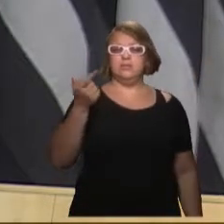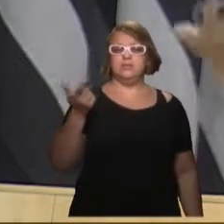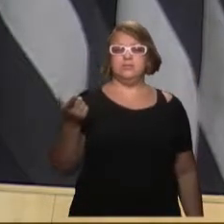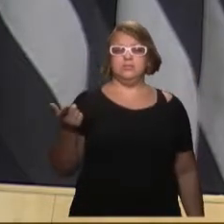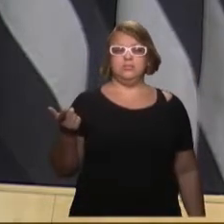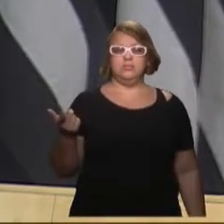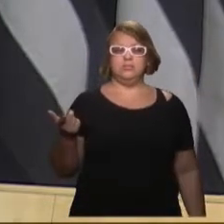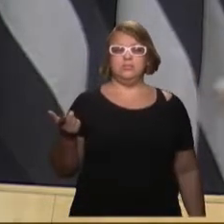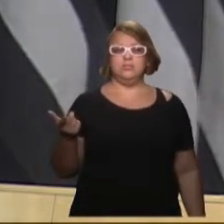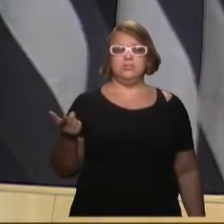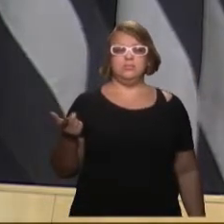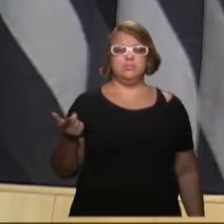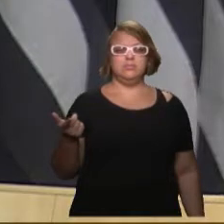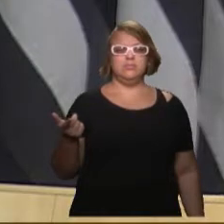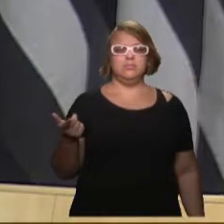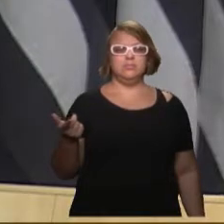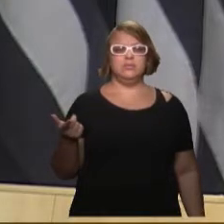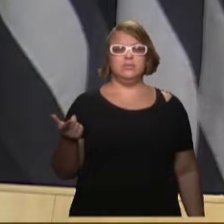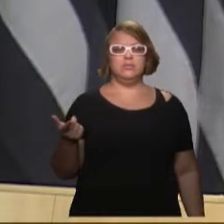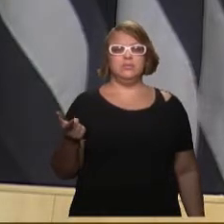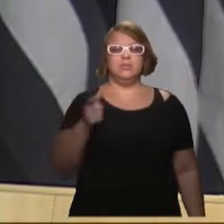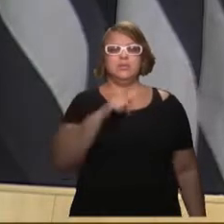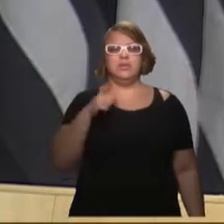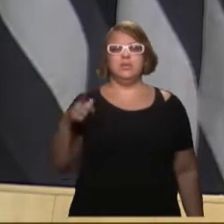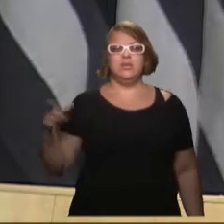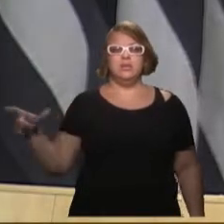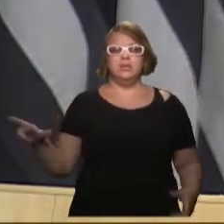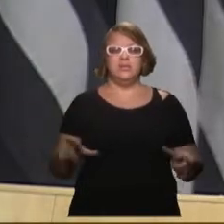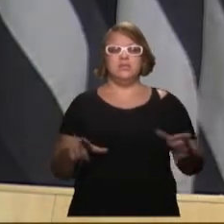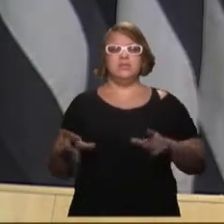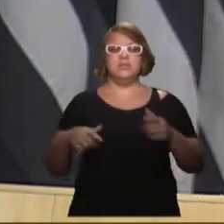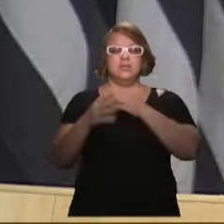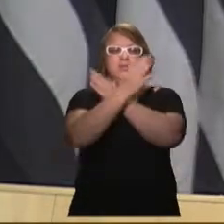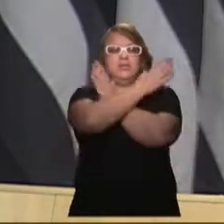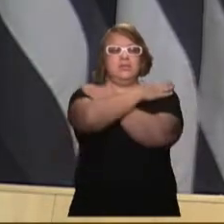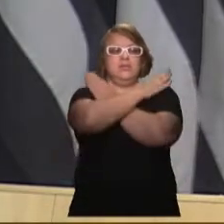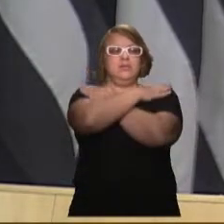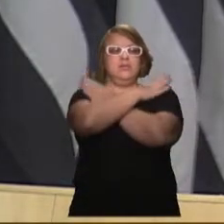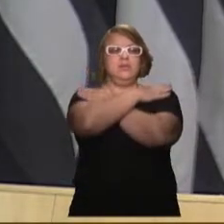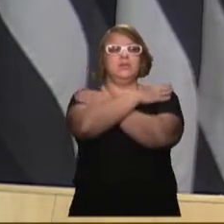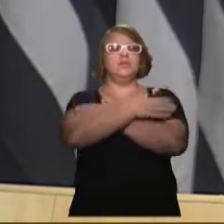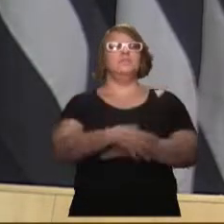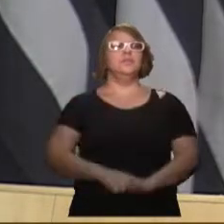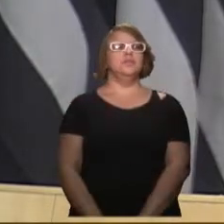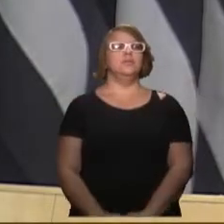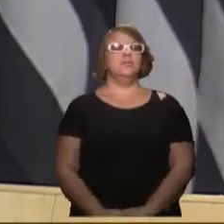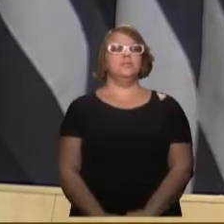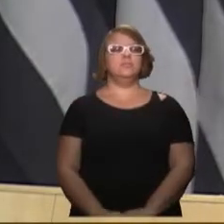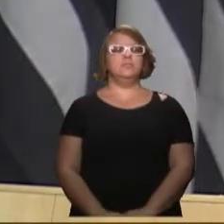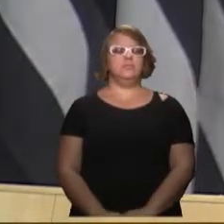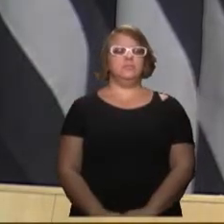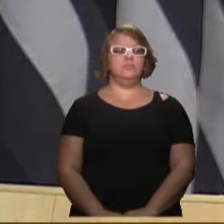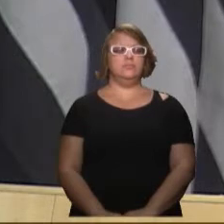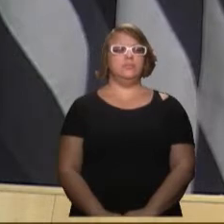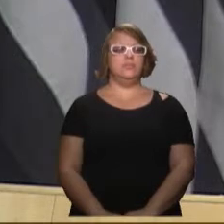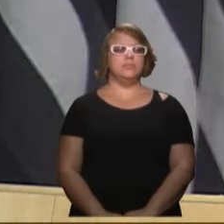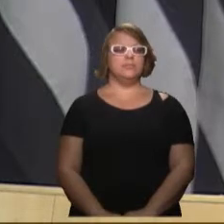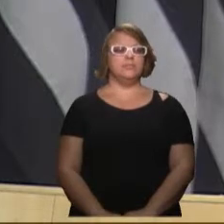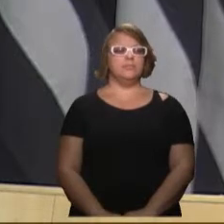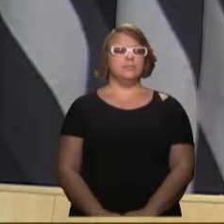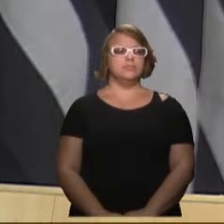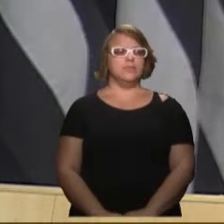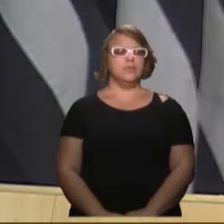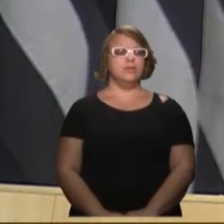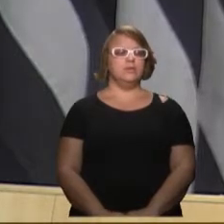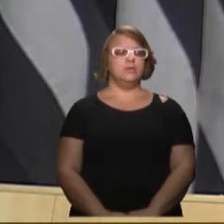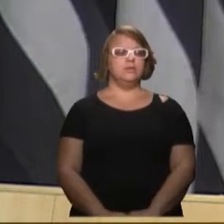por falta de oportunidade de trabalho, eu estou me dirigindo não a quem